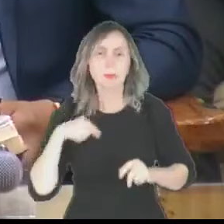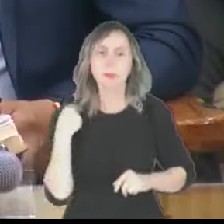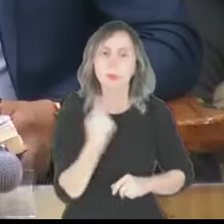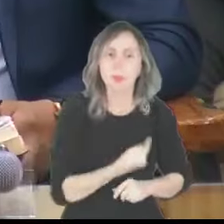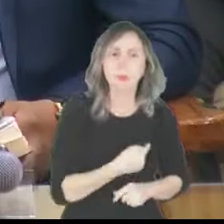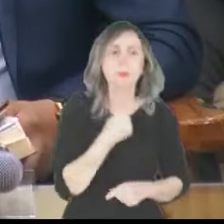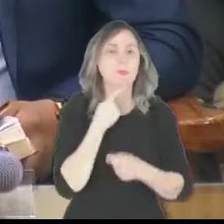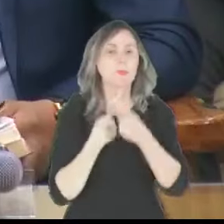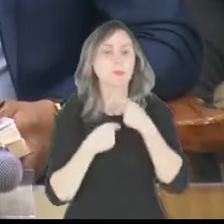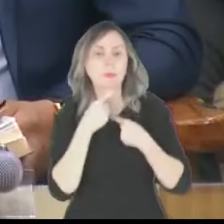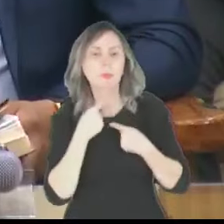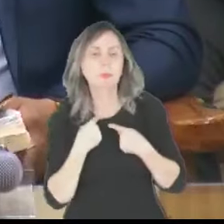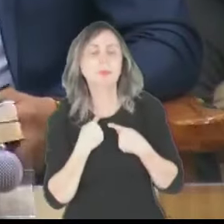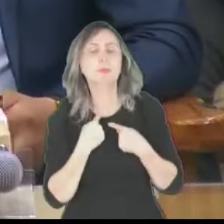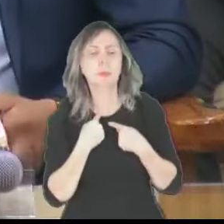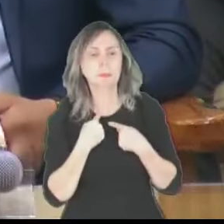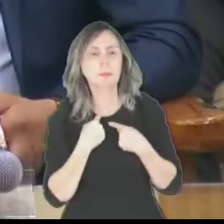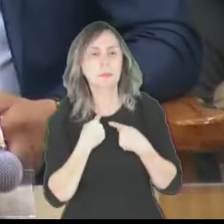as nossas vontades,